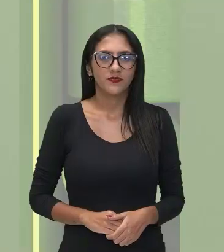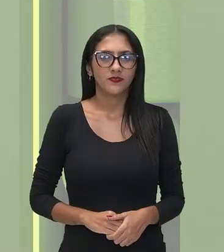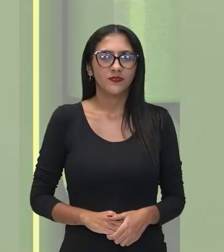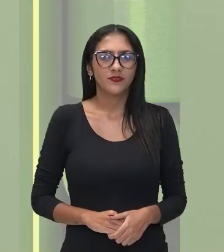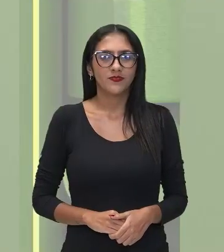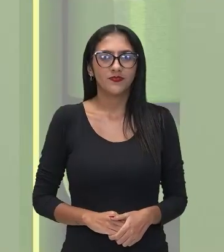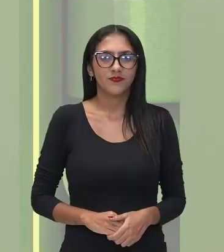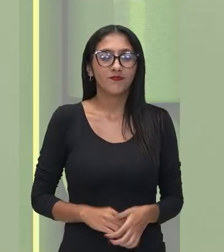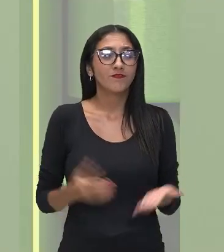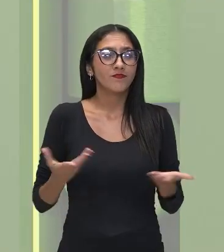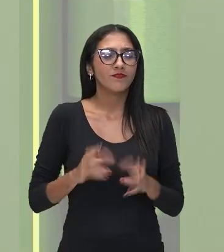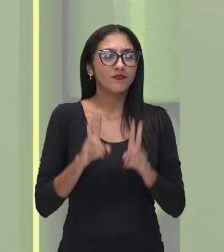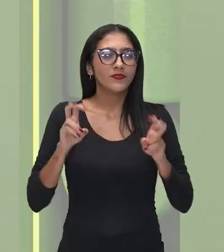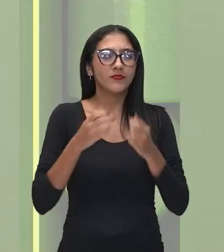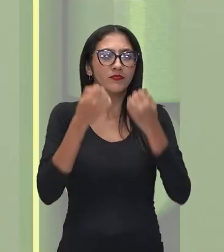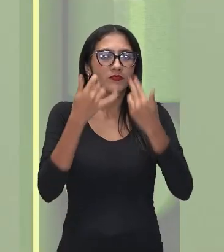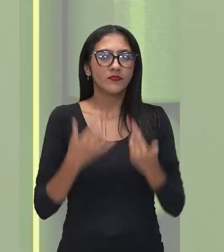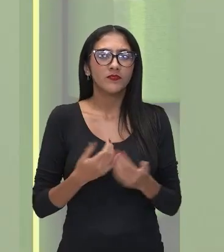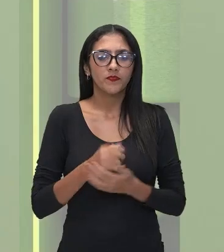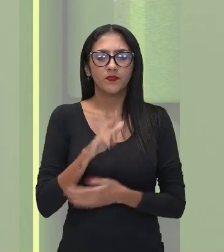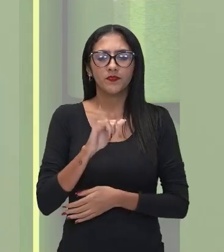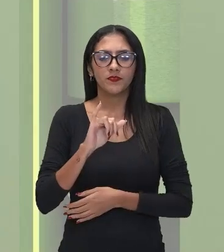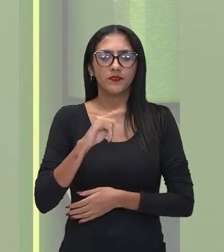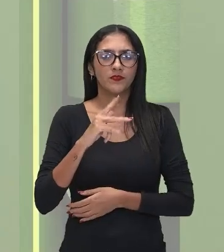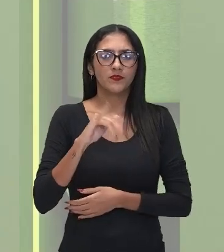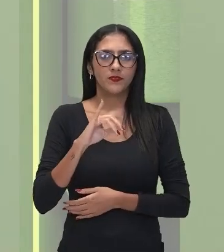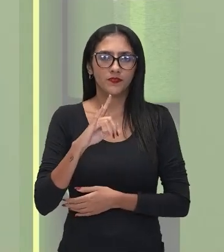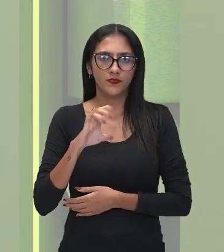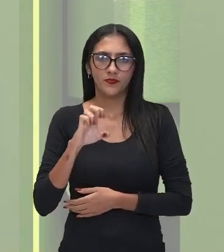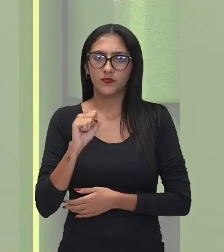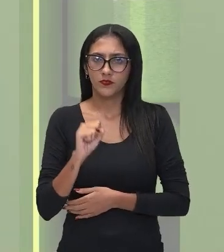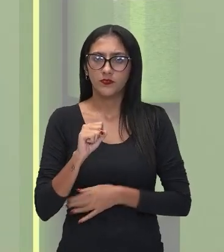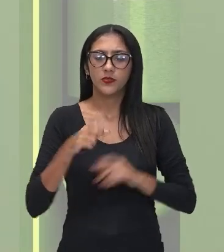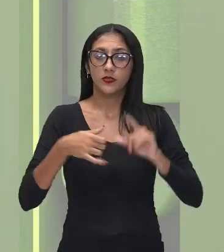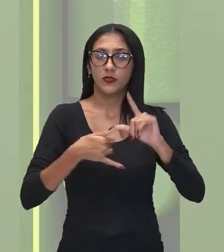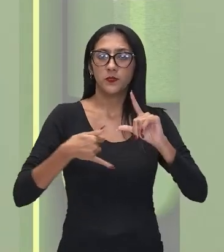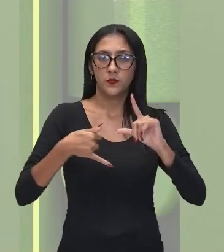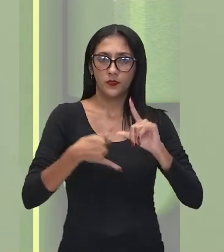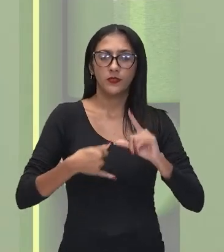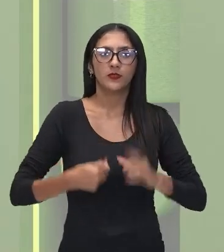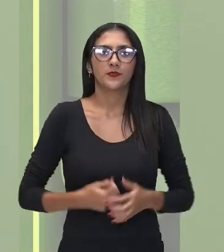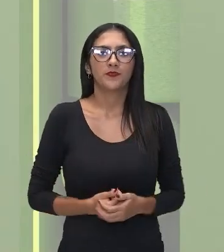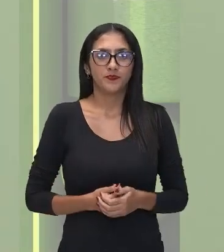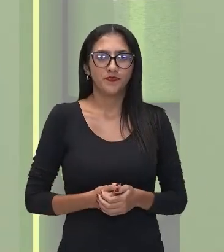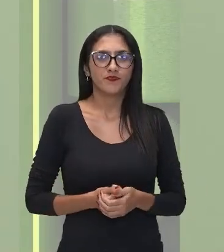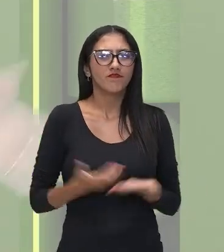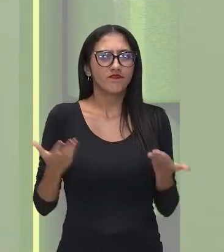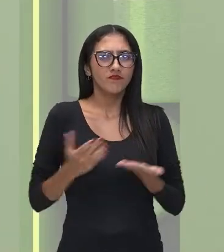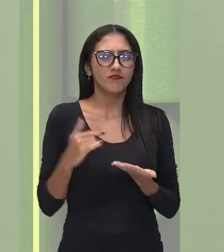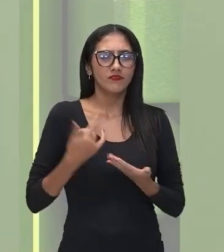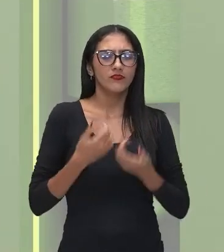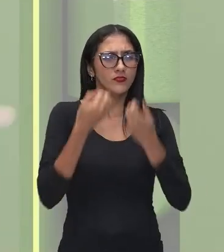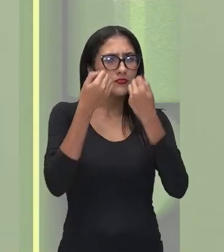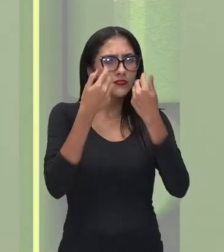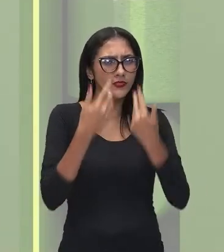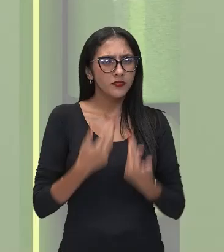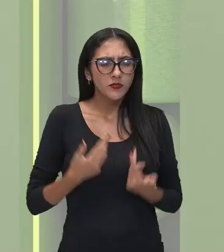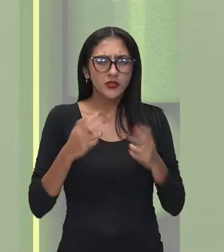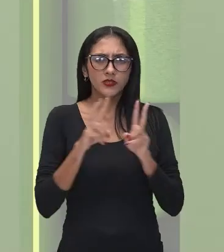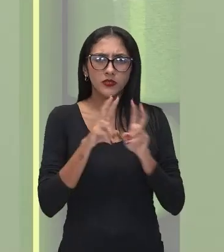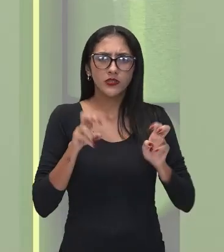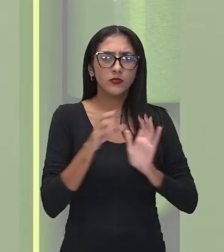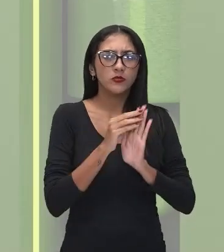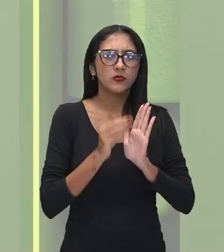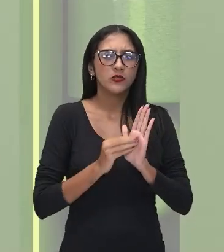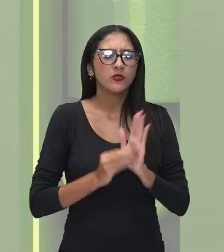Vamos falar sobre os lipídios, mas vamos entender, né, antes de falar esse universo dos lipídios, o